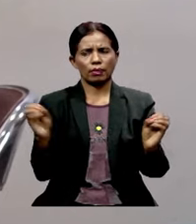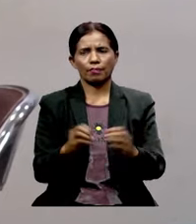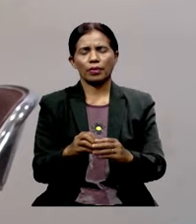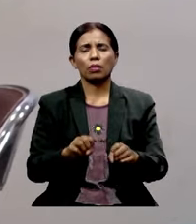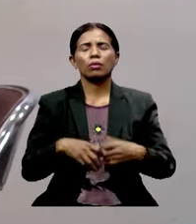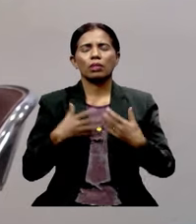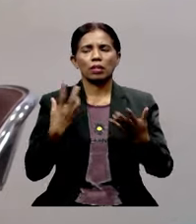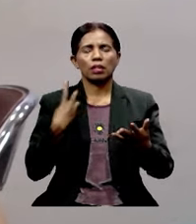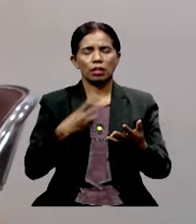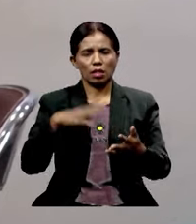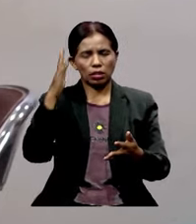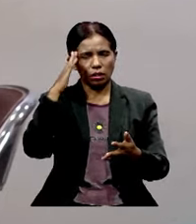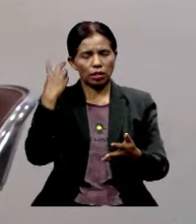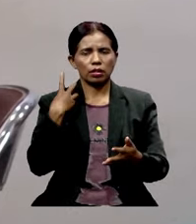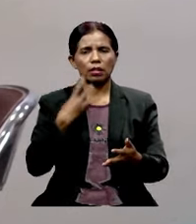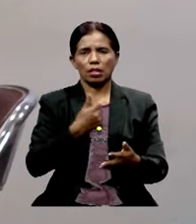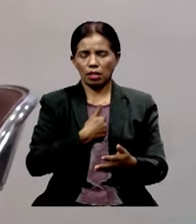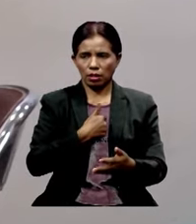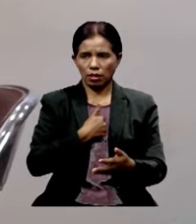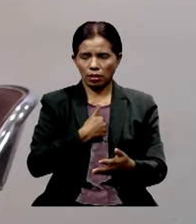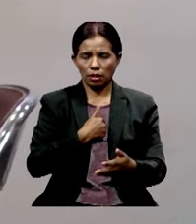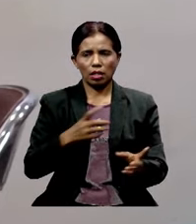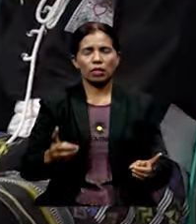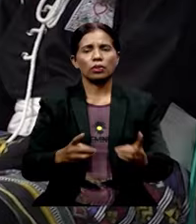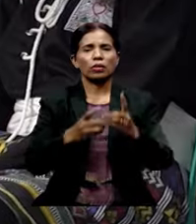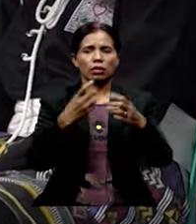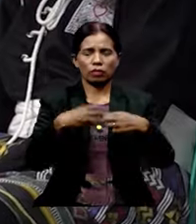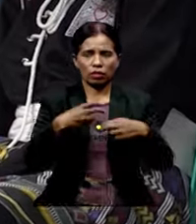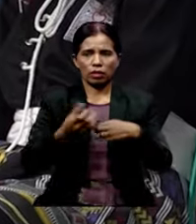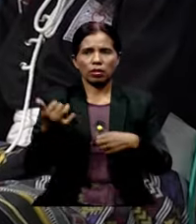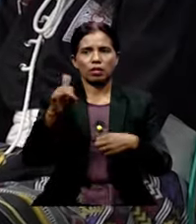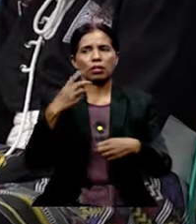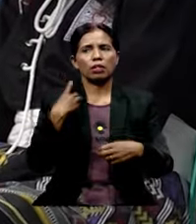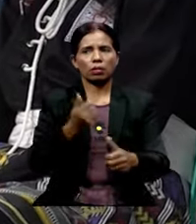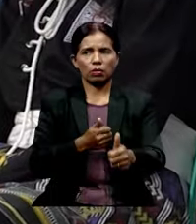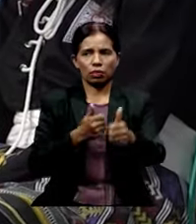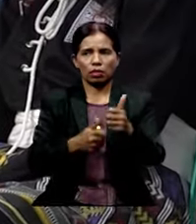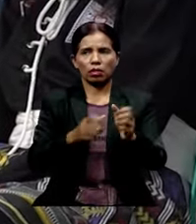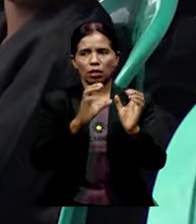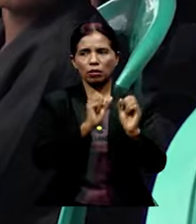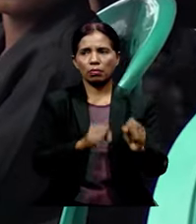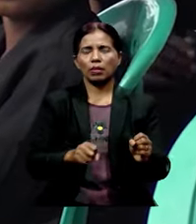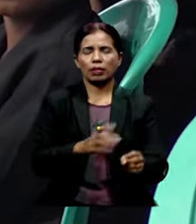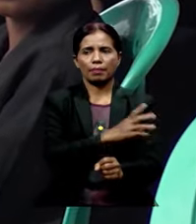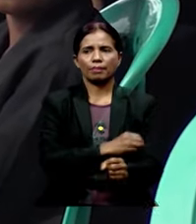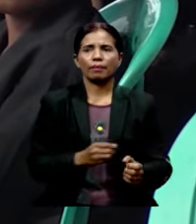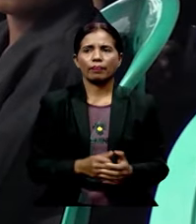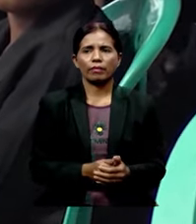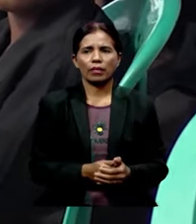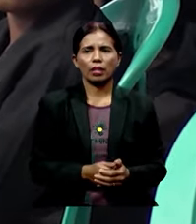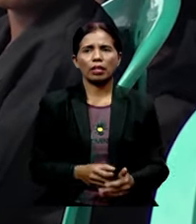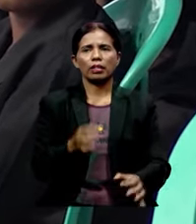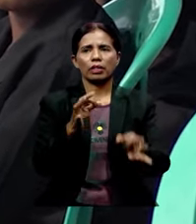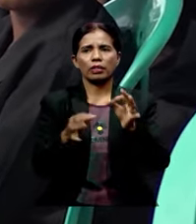unsa controla itania, perante, risco se rehensene. Nem aí te tuir, be, bate, né, para a tu disciplina itania. Ora se